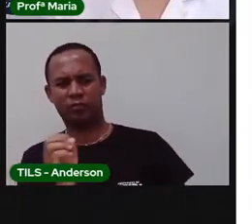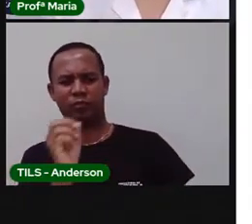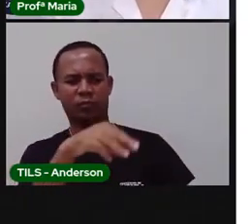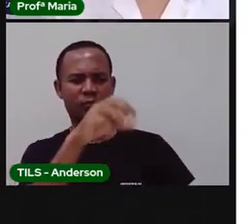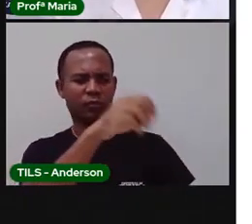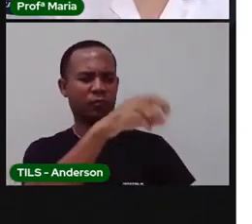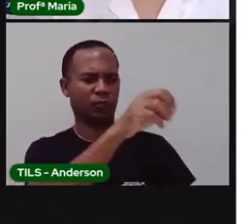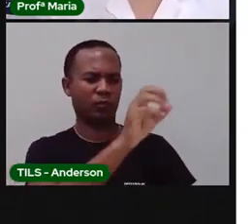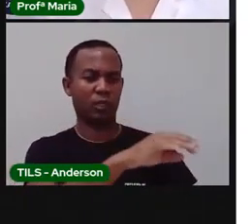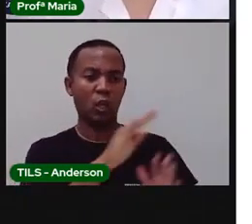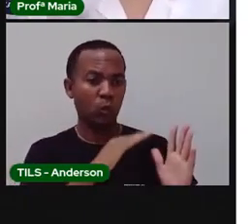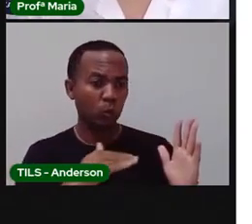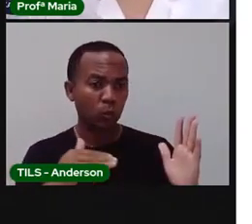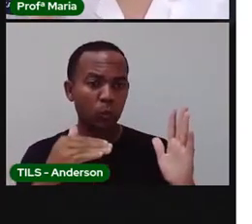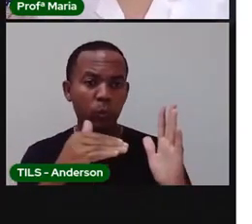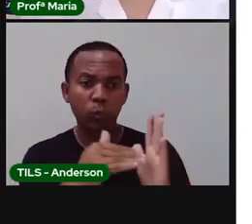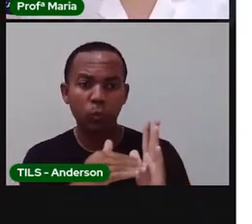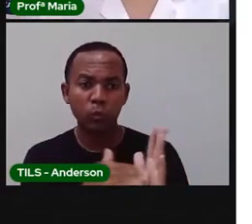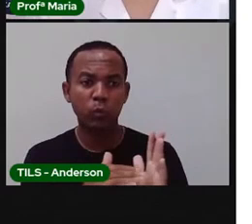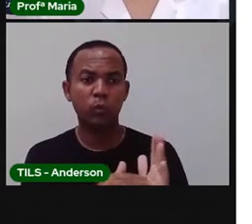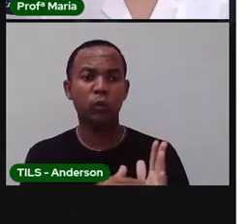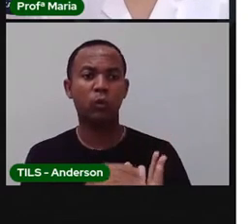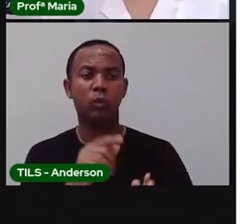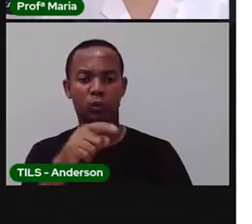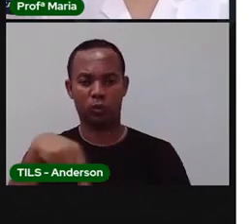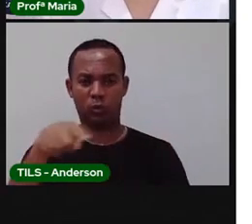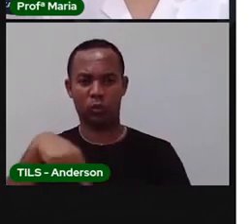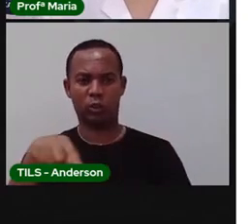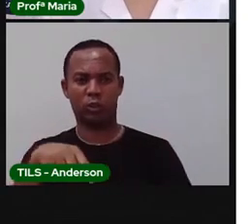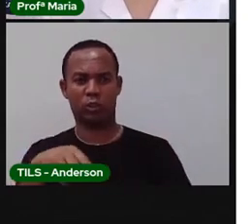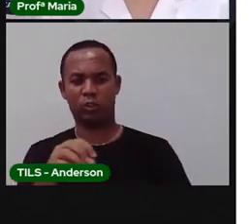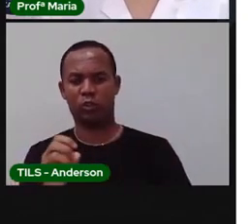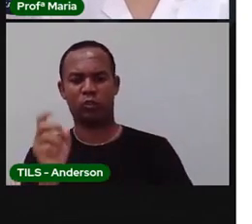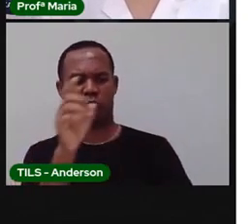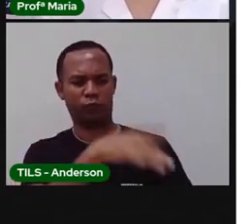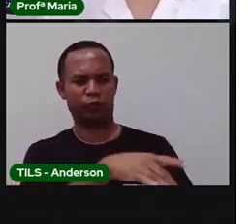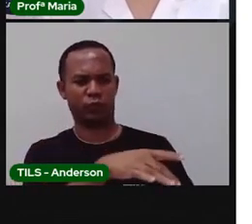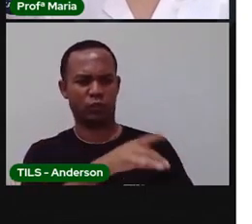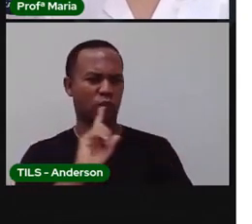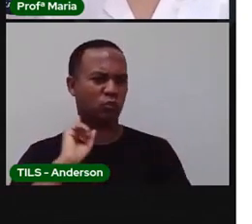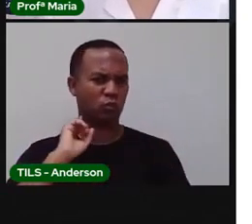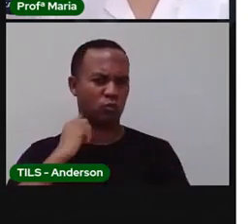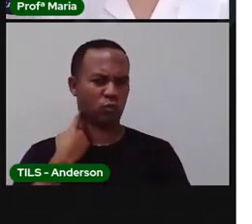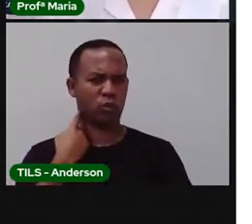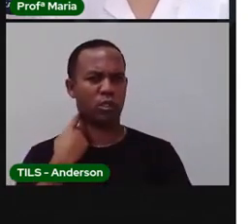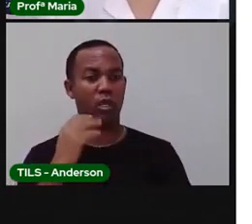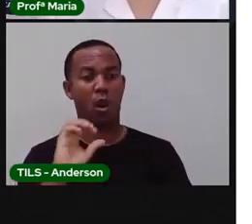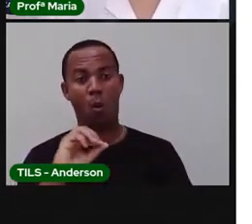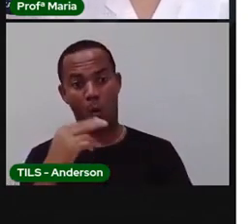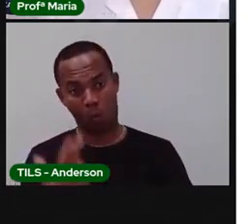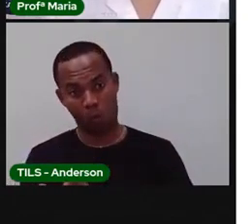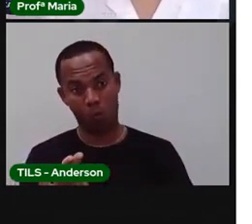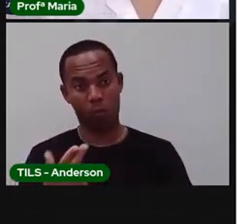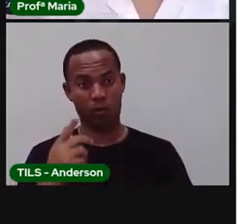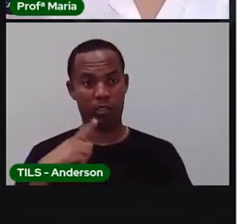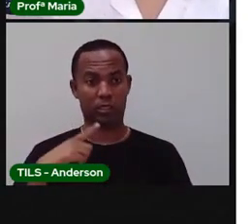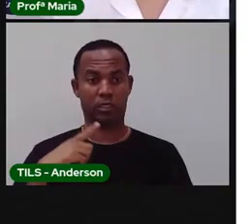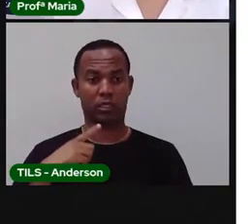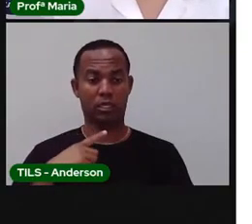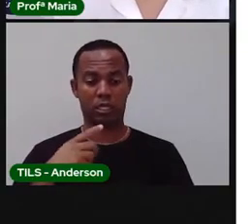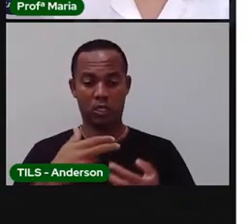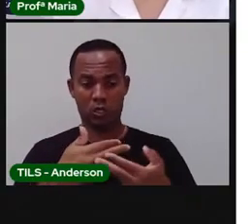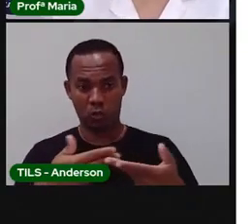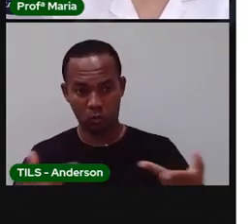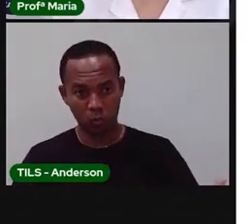pergunta é: tudo que a gente joga fora, de fato, é lixo, ou existe algumas coisas que elas podem